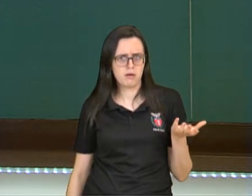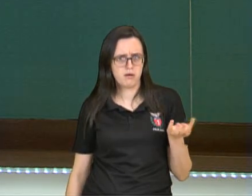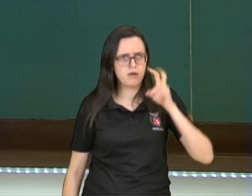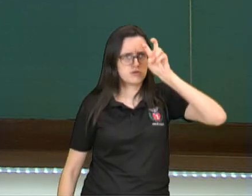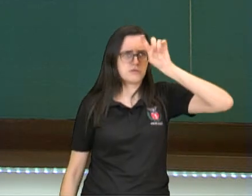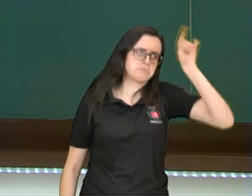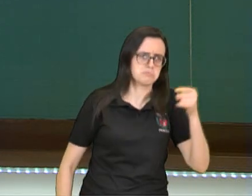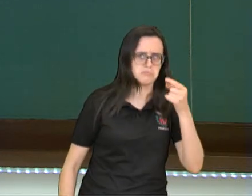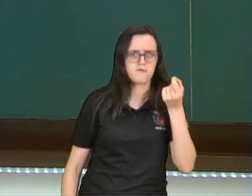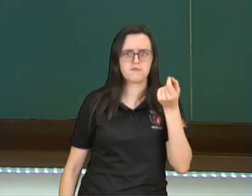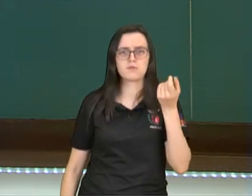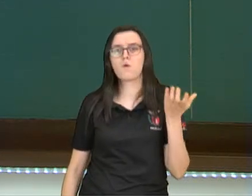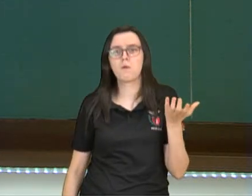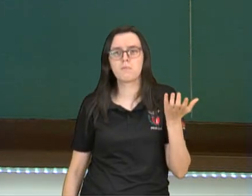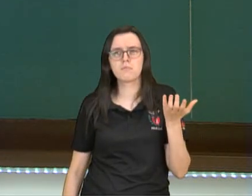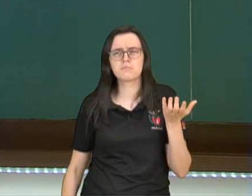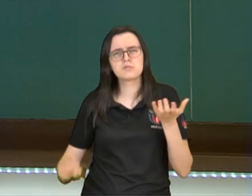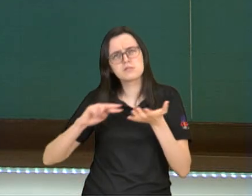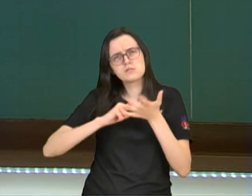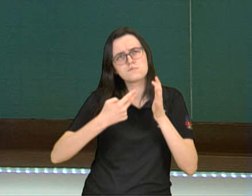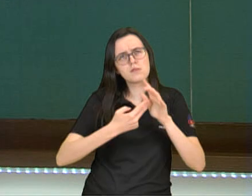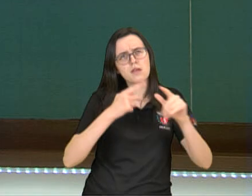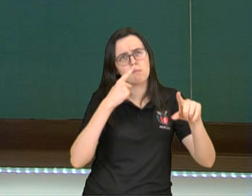gente? Multiplicando por